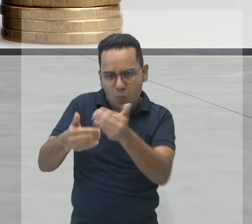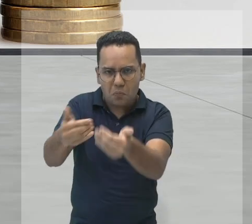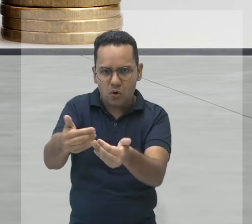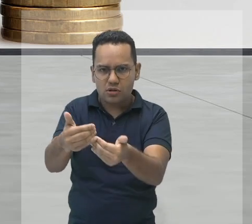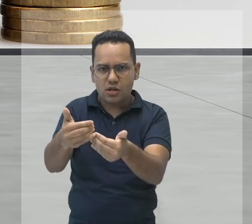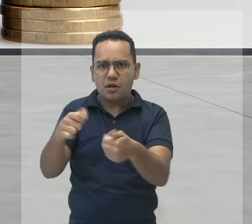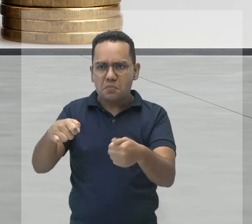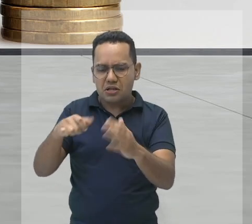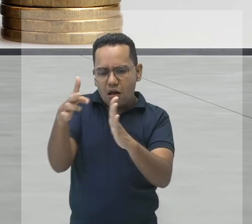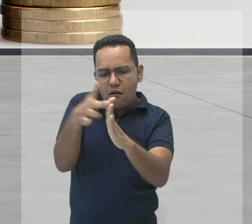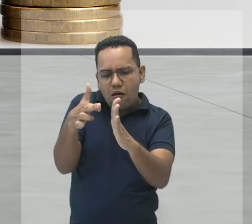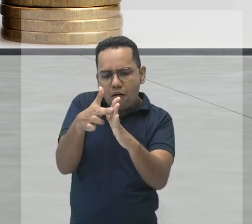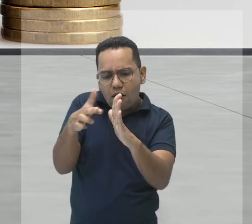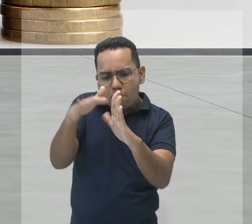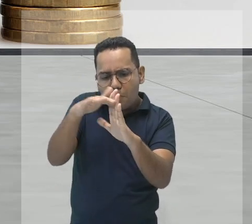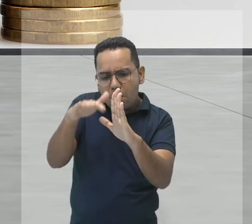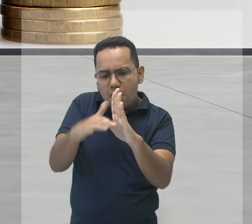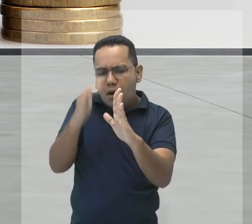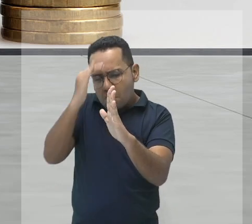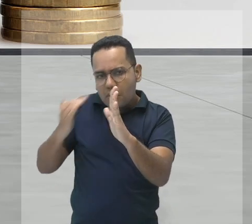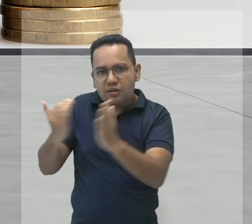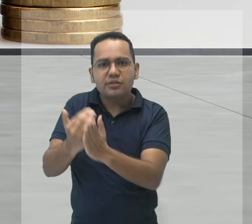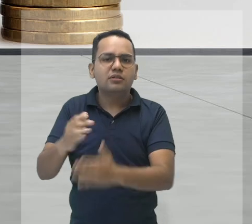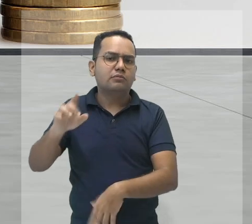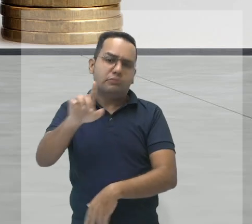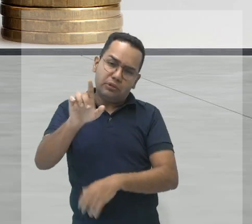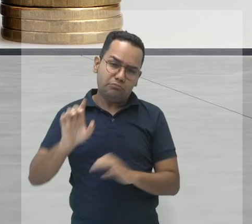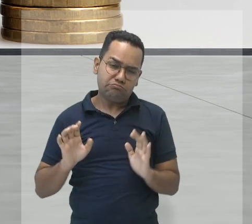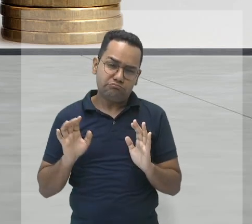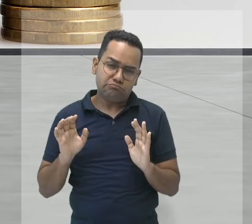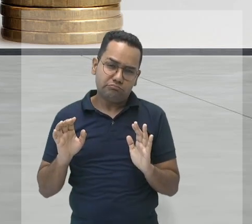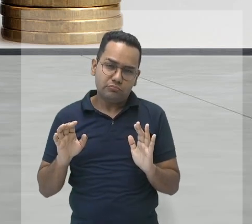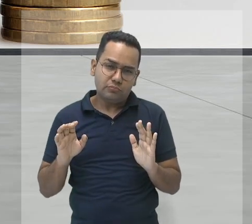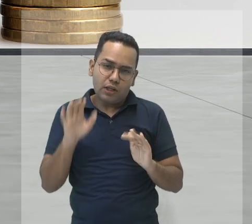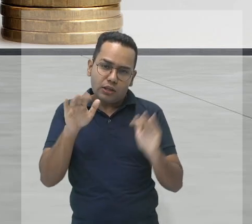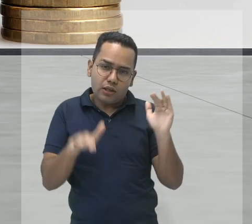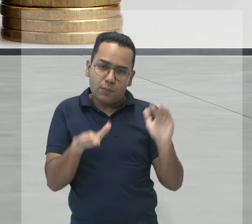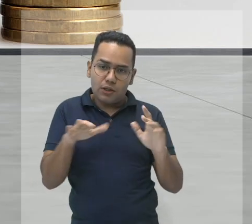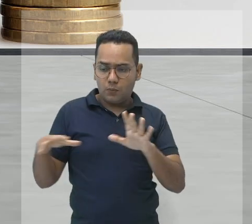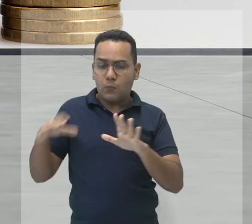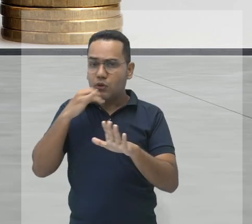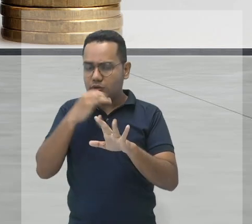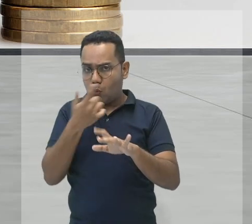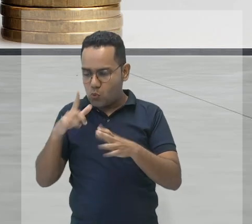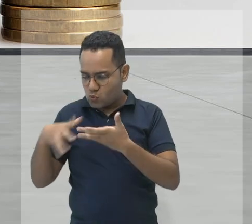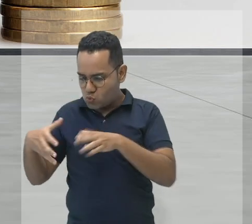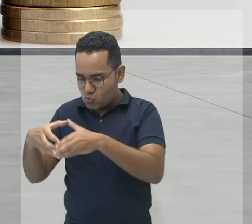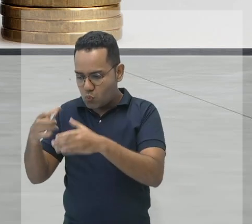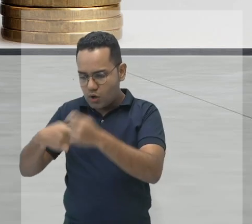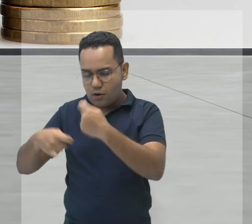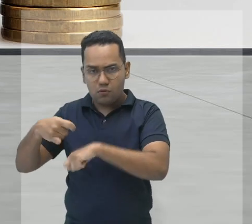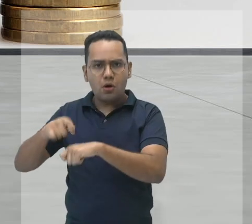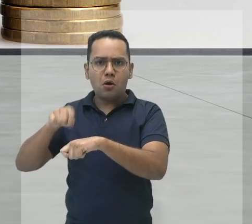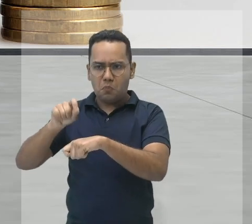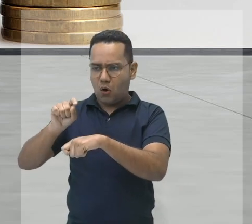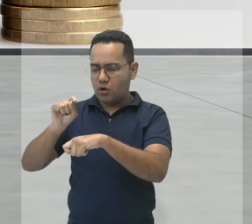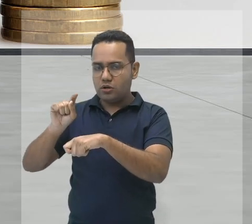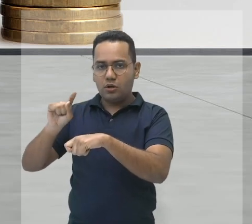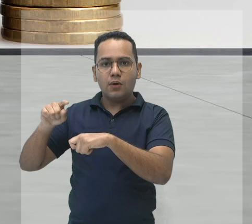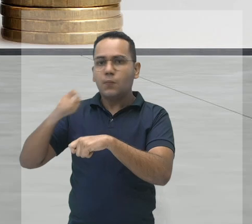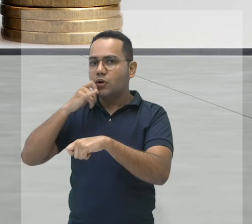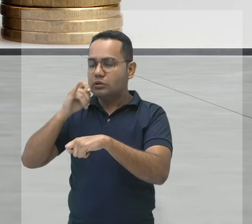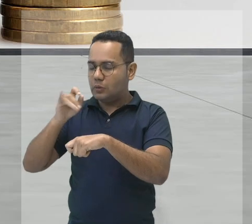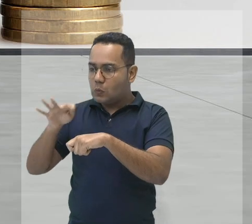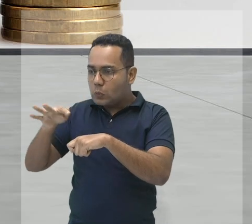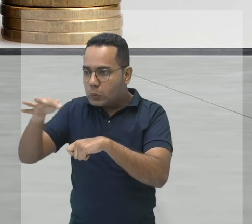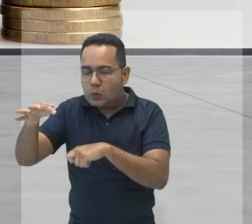regra, tá? Que essas etapas sejam seguidas ali à risca, uma por vez. Um bloco econômico pode começar, né, a